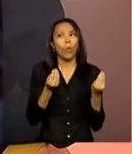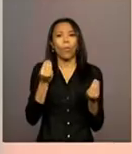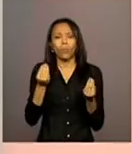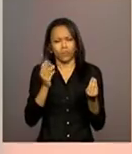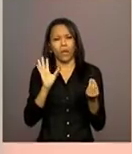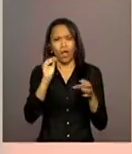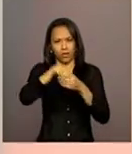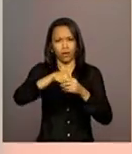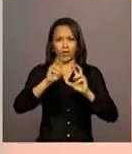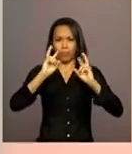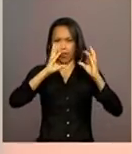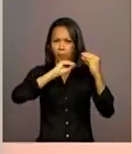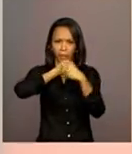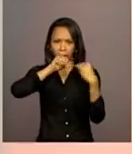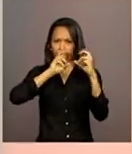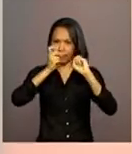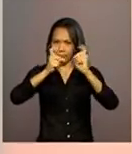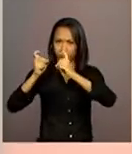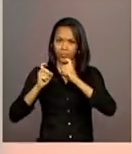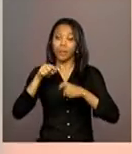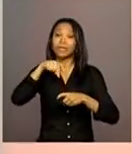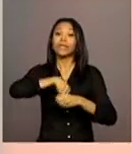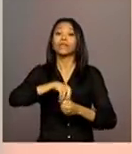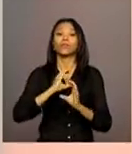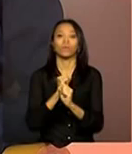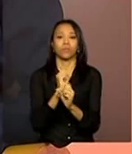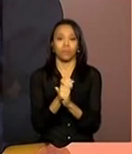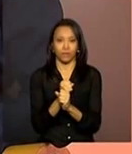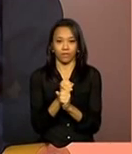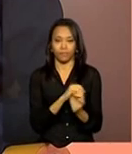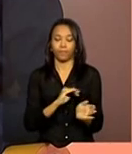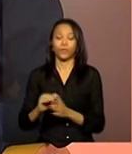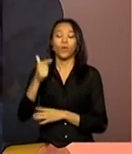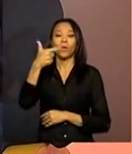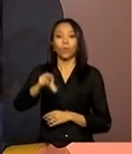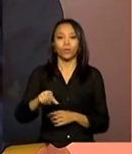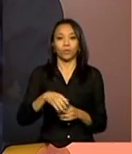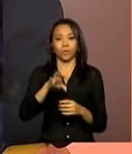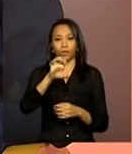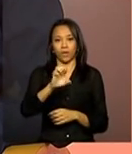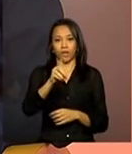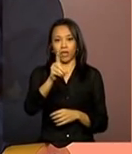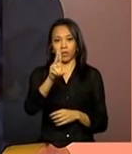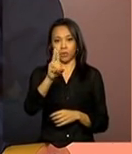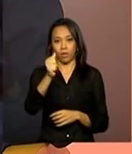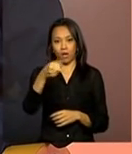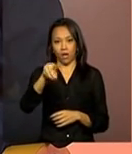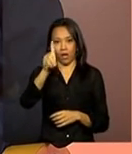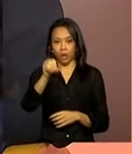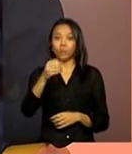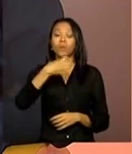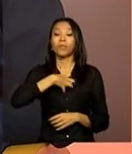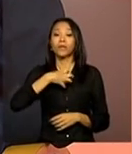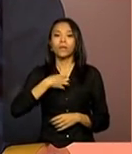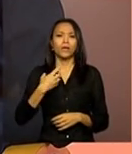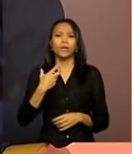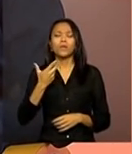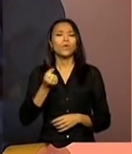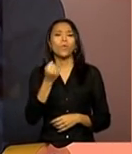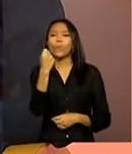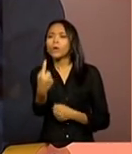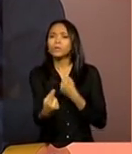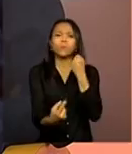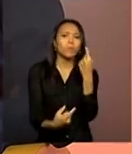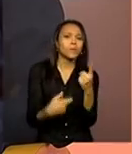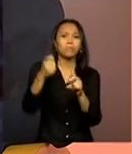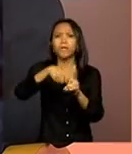debate da discussão orçamentária prisão Eduardo da Bahia pergunta de quanto em quanto tempo a equipe volante deve ir em cada